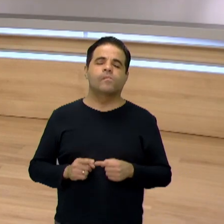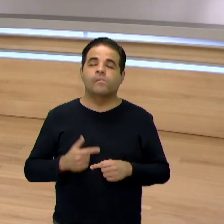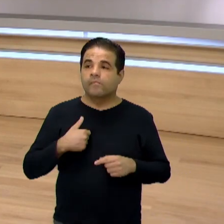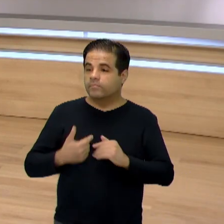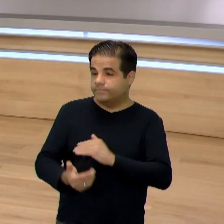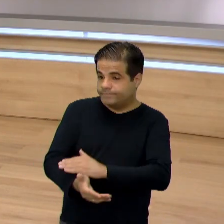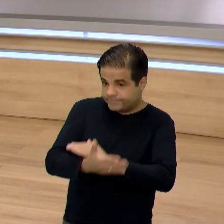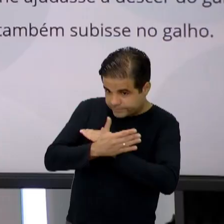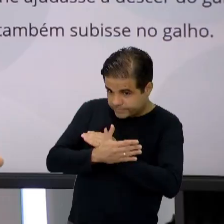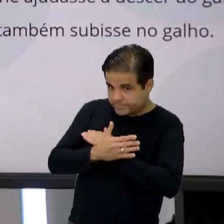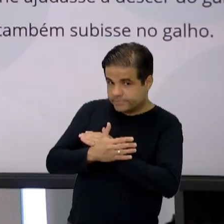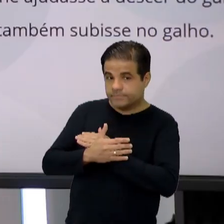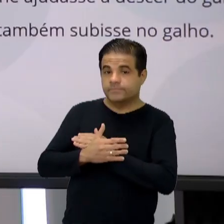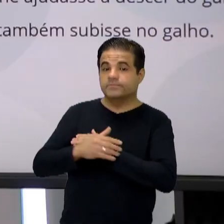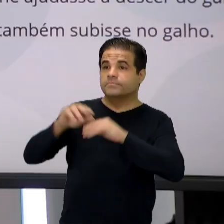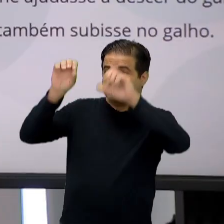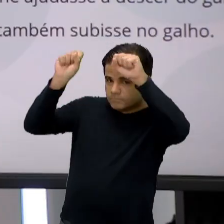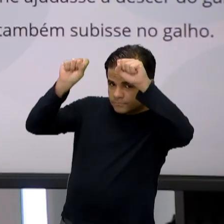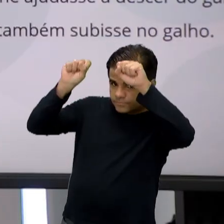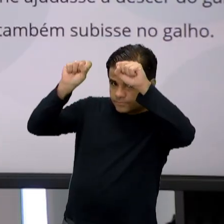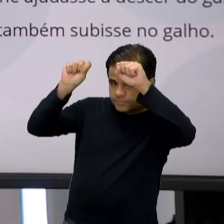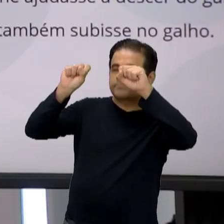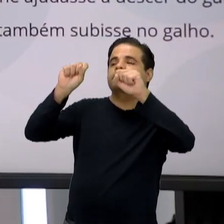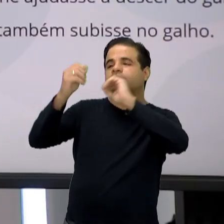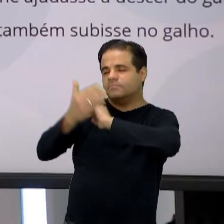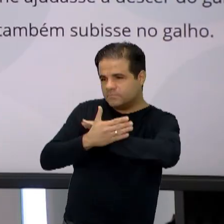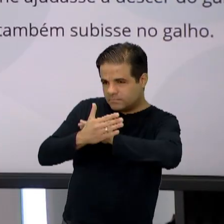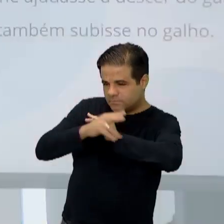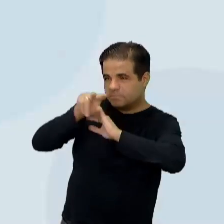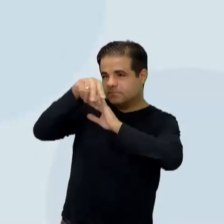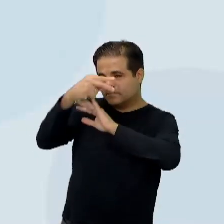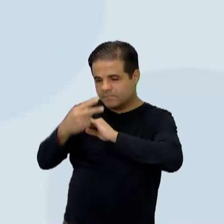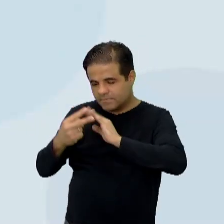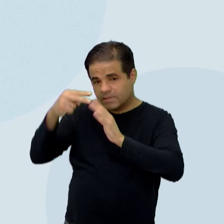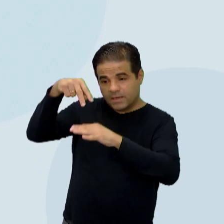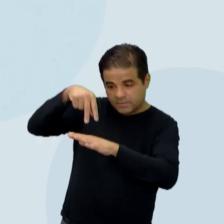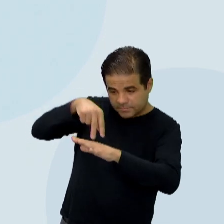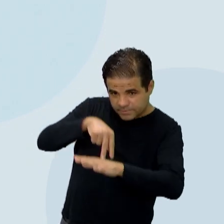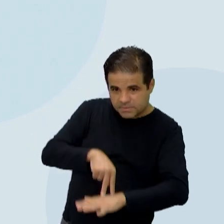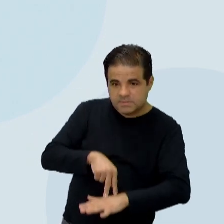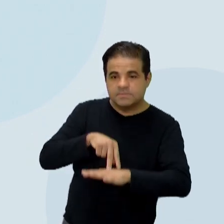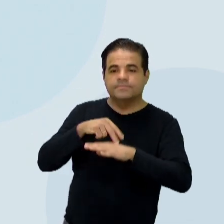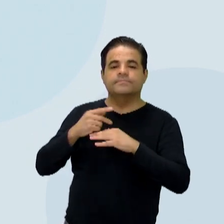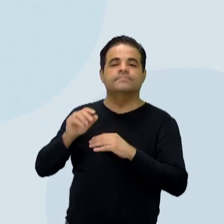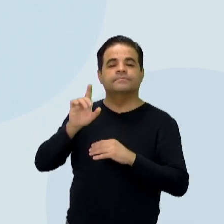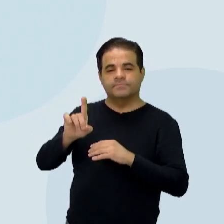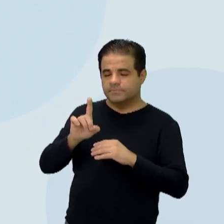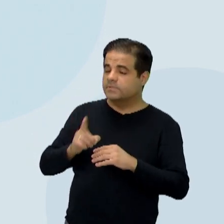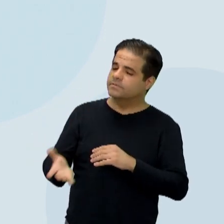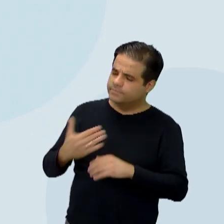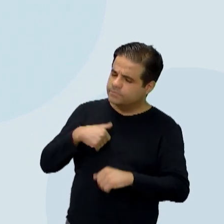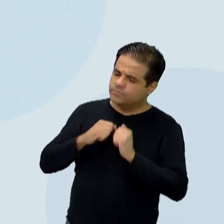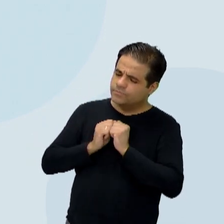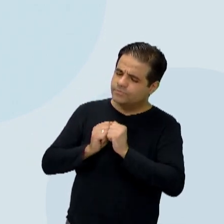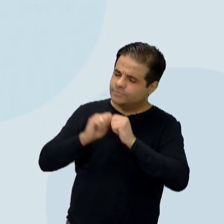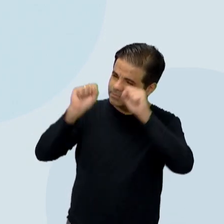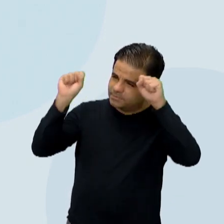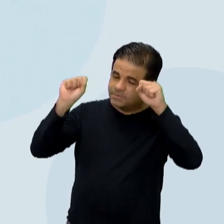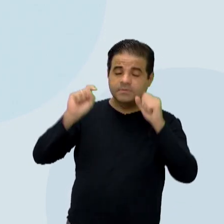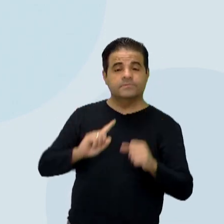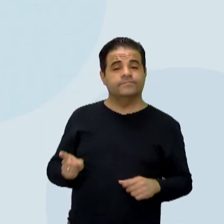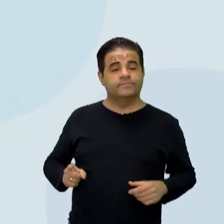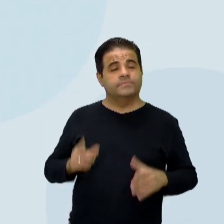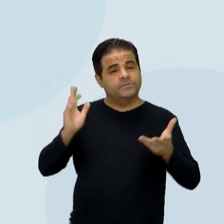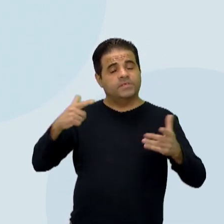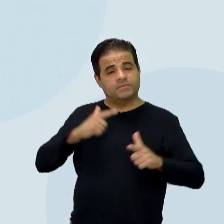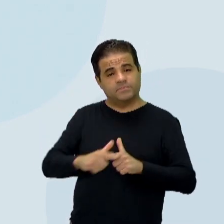lhe ajudasse a descer do galho, eu acho que essa seria com certeza a intenção dele. E a D, Zé Lelé também subisse no galho, com certeza não, porque